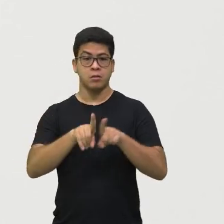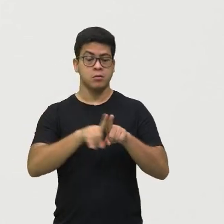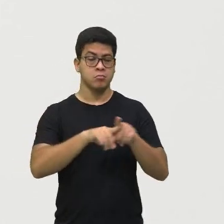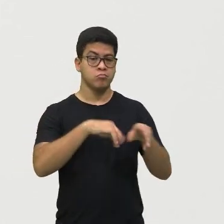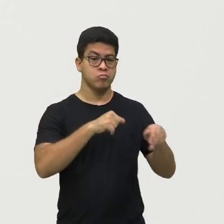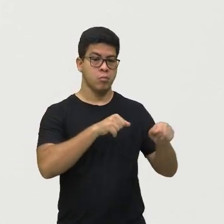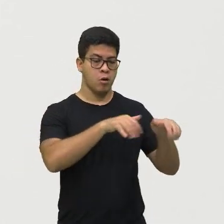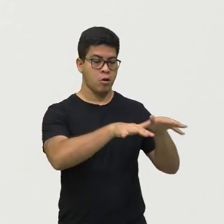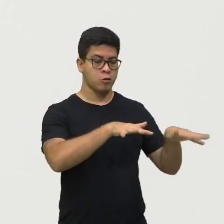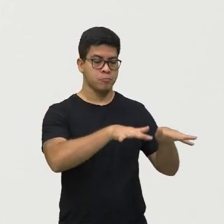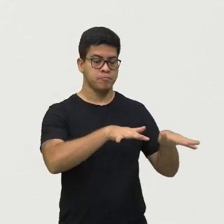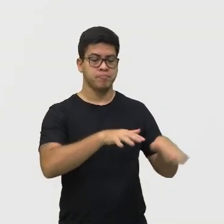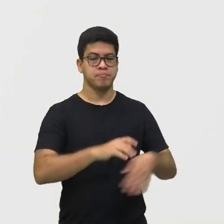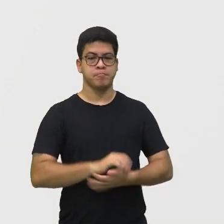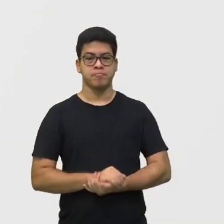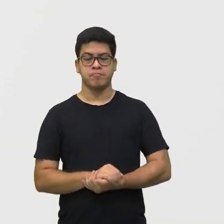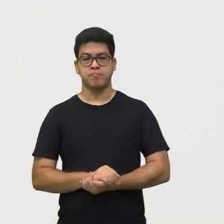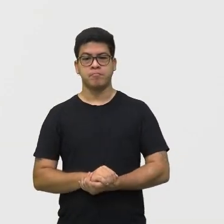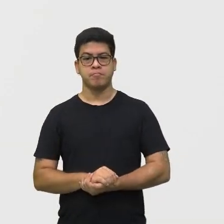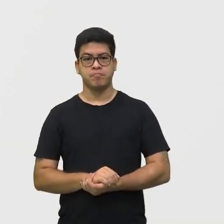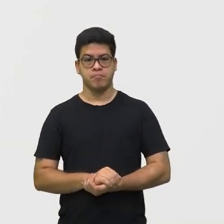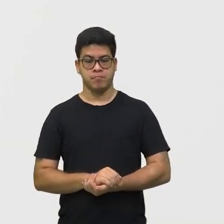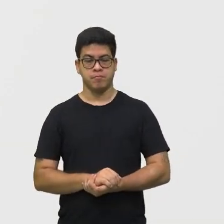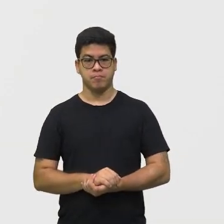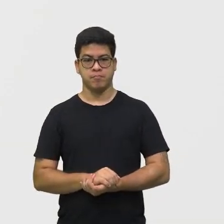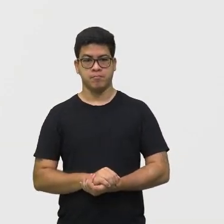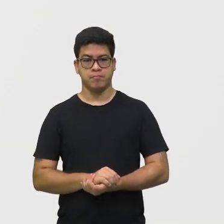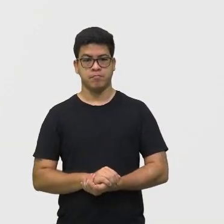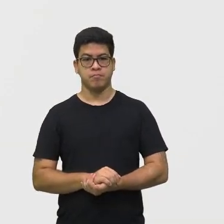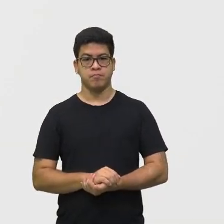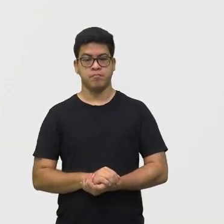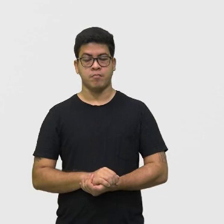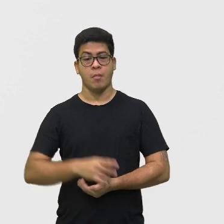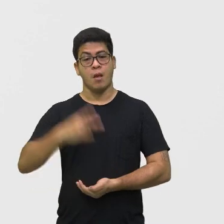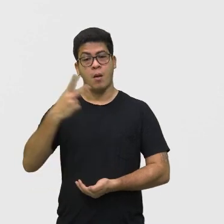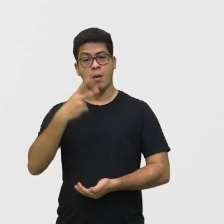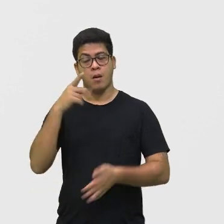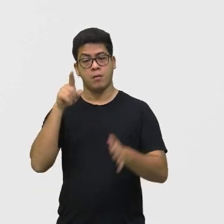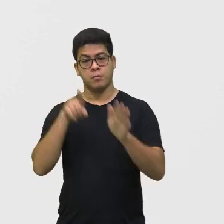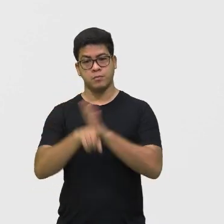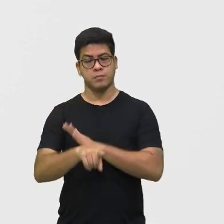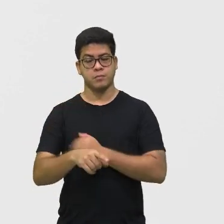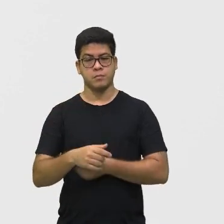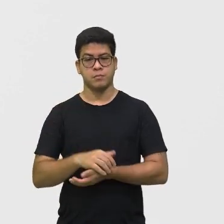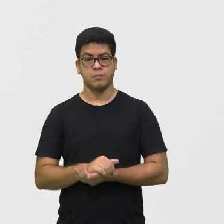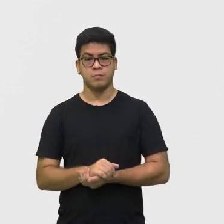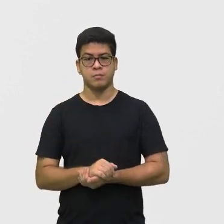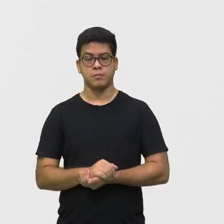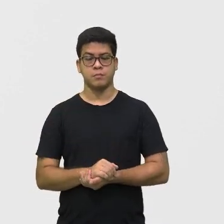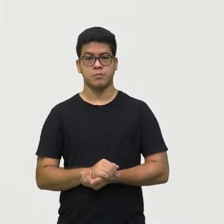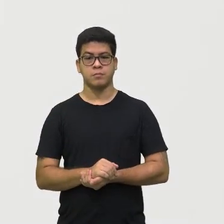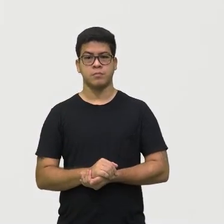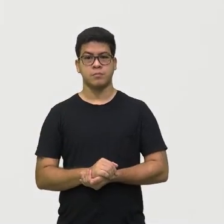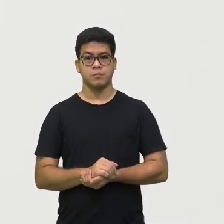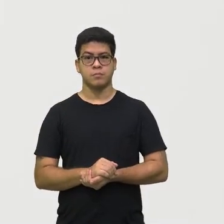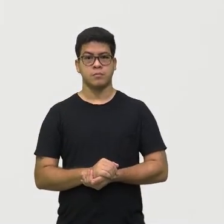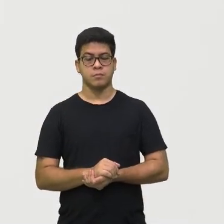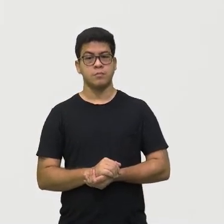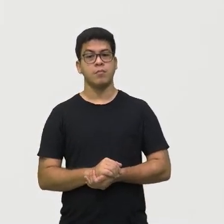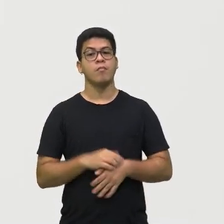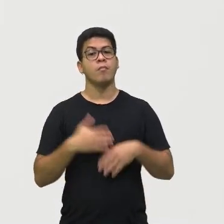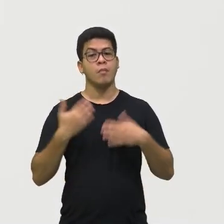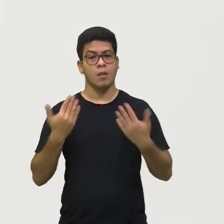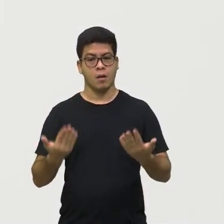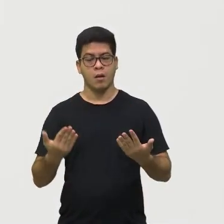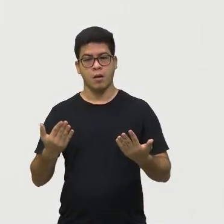cinética. Muito bem, agora vamos ver aqui a nossa questão número 2, né? Está aqui, ó. Questão número 2, a figura representa